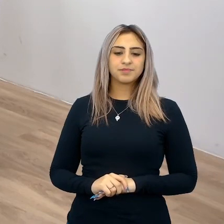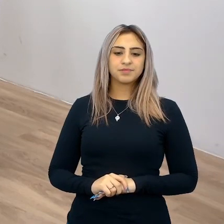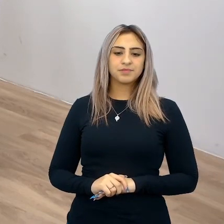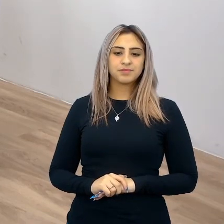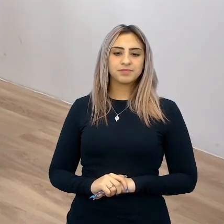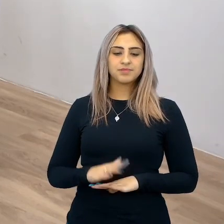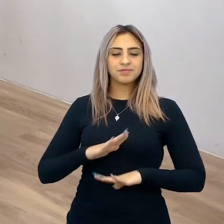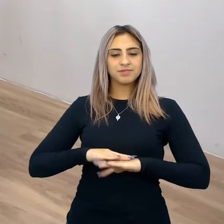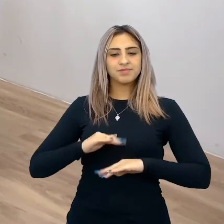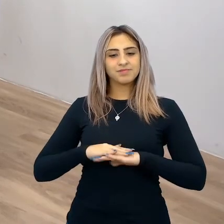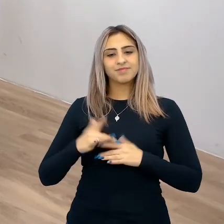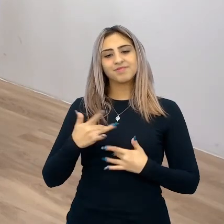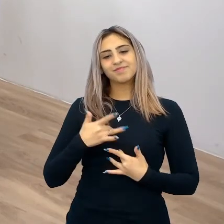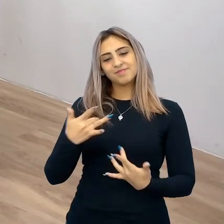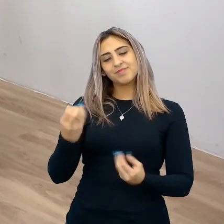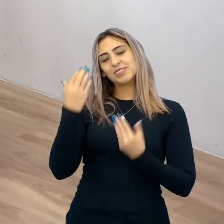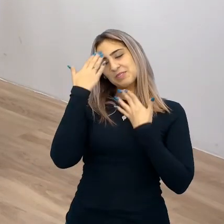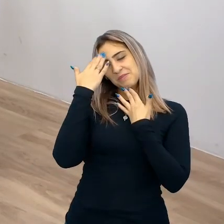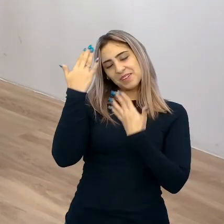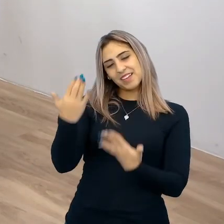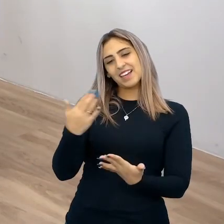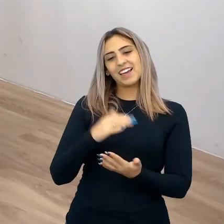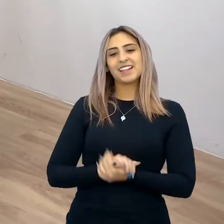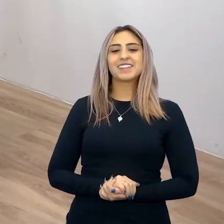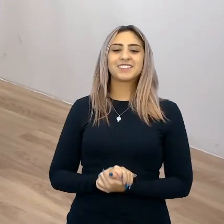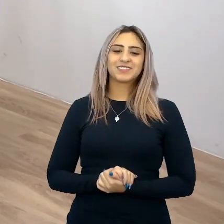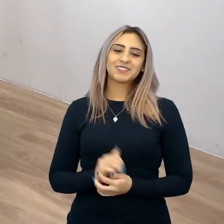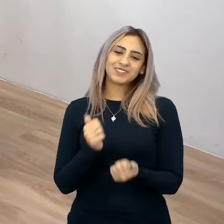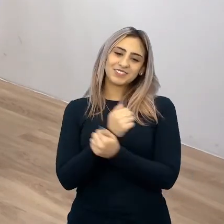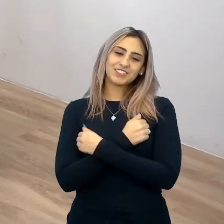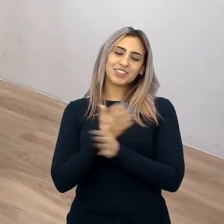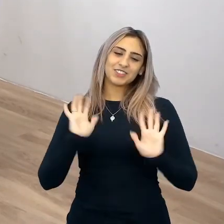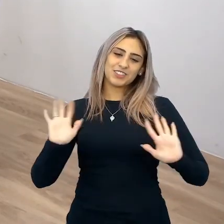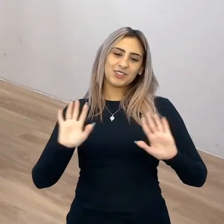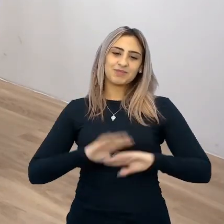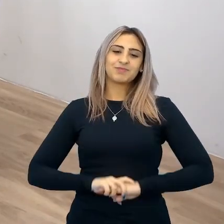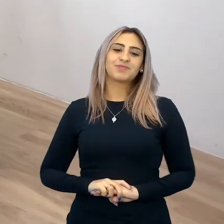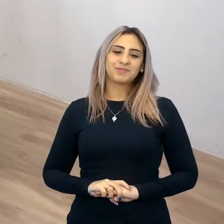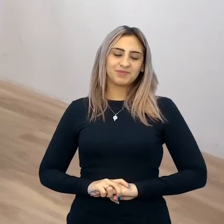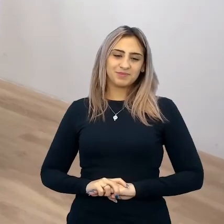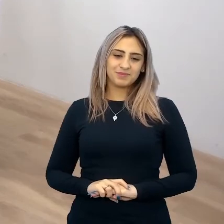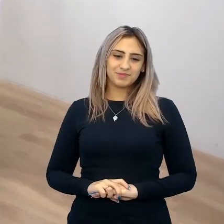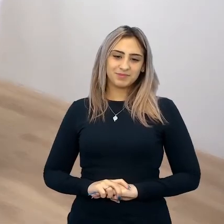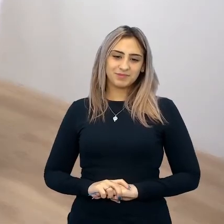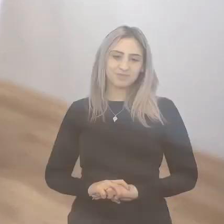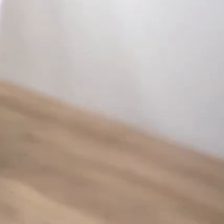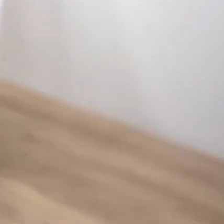carinho, que a gente é sensível demais, tá bom? No mais, um grande abraço. Tchau, tchau. Tchau, tchau, gente. Valeu.